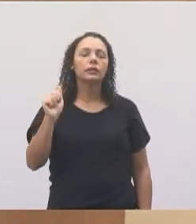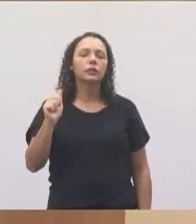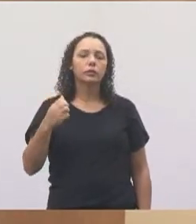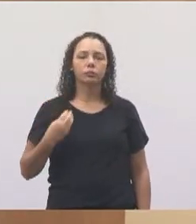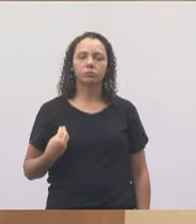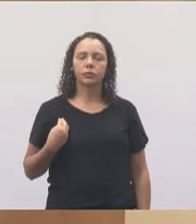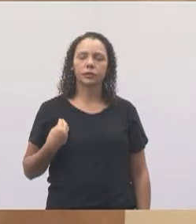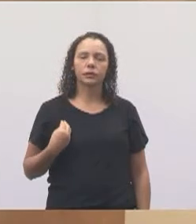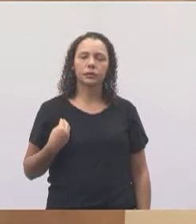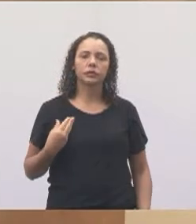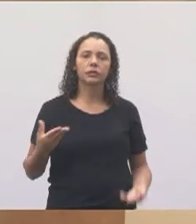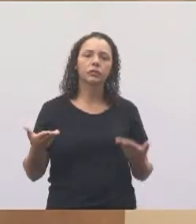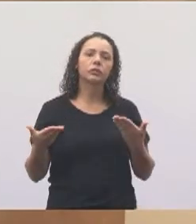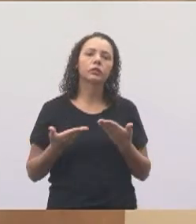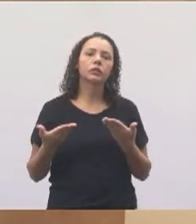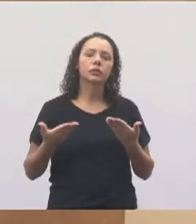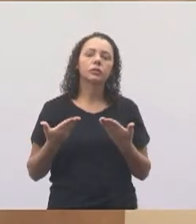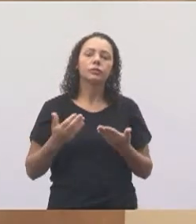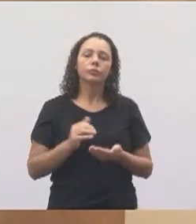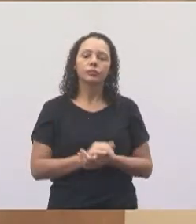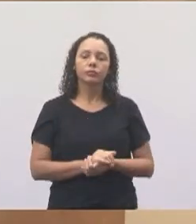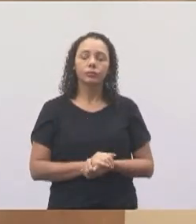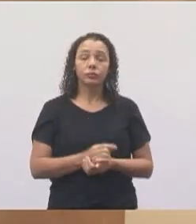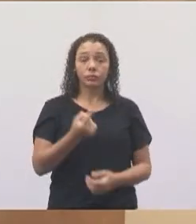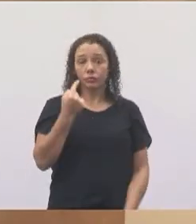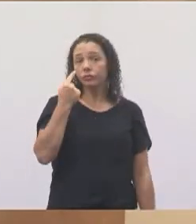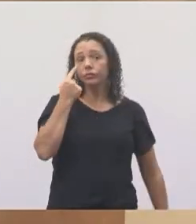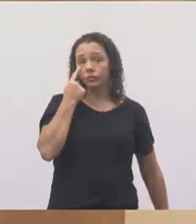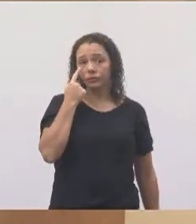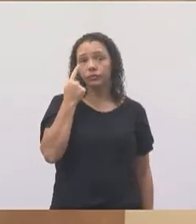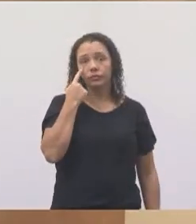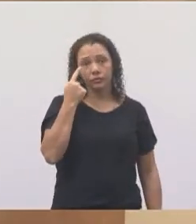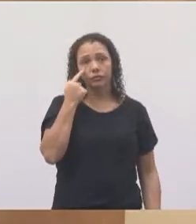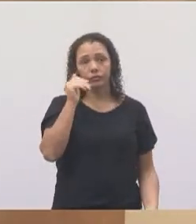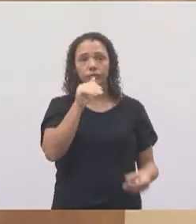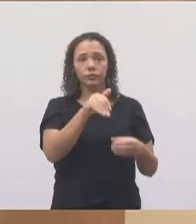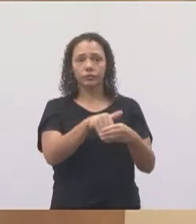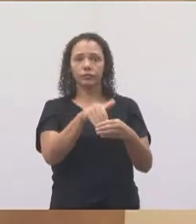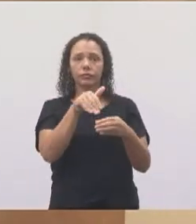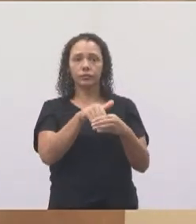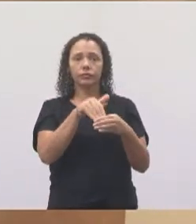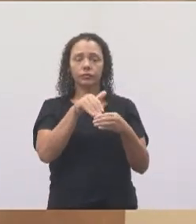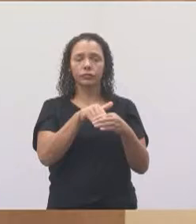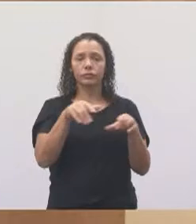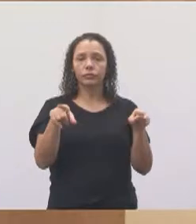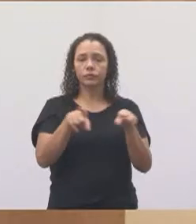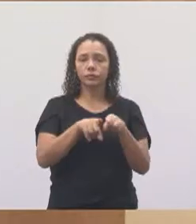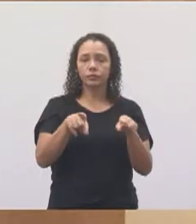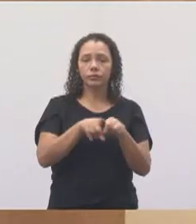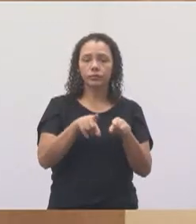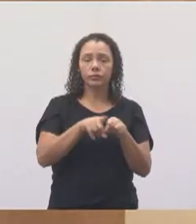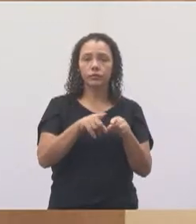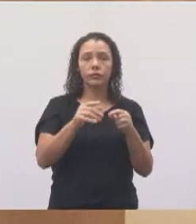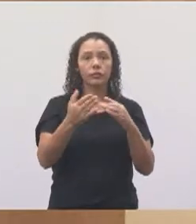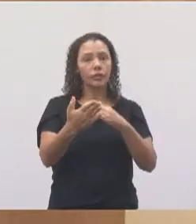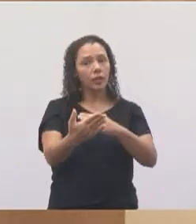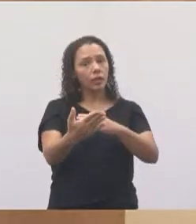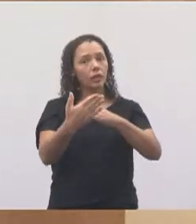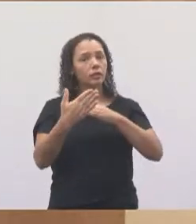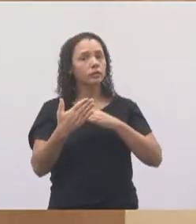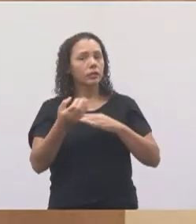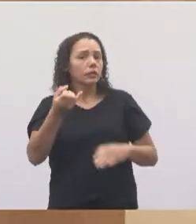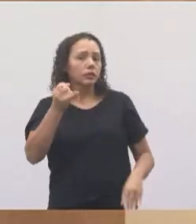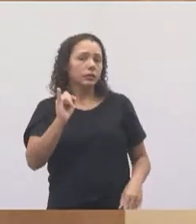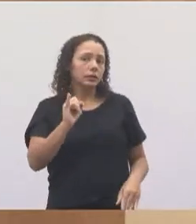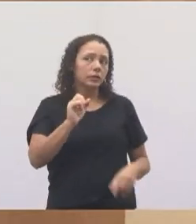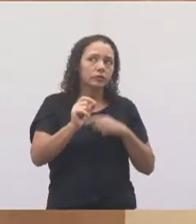hoje para presenciar essa votação e também nos auxiliar, se